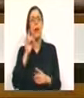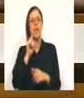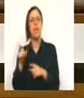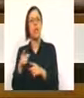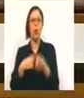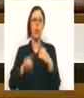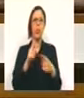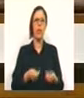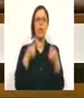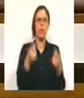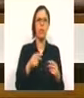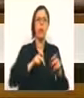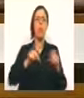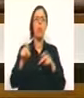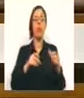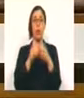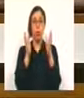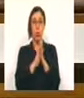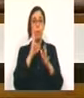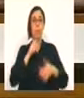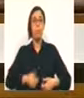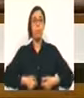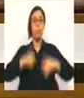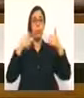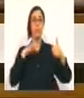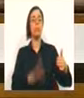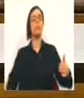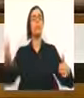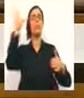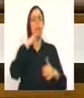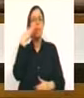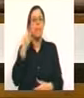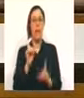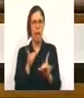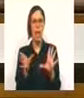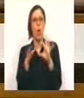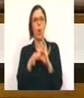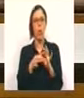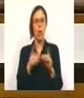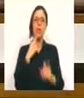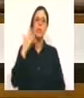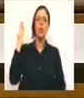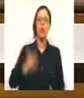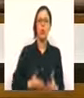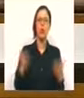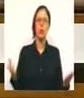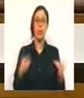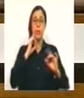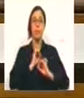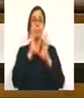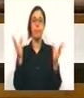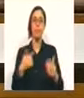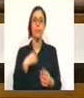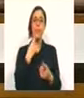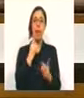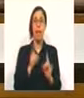importante do que investimentos na mobilidade em todas as capitais de distrito do resto do país? É desta coesão, desta justiça e desta transparência que nós